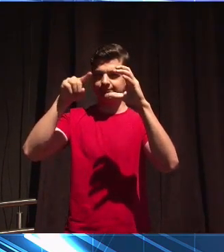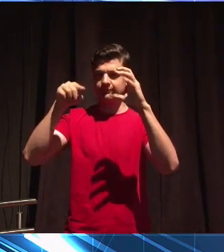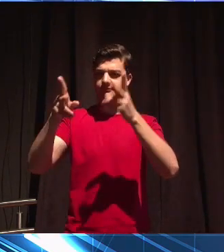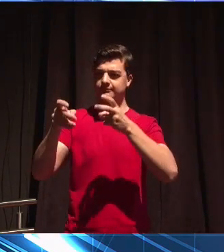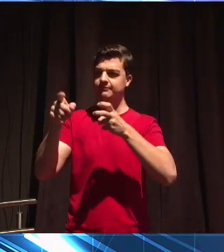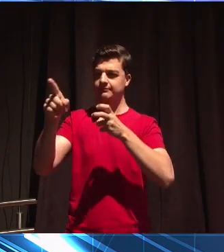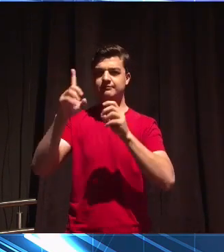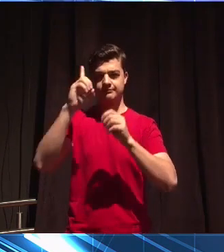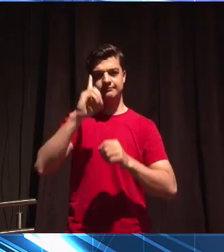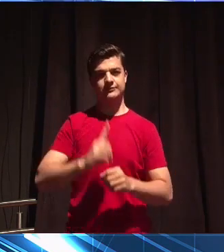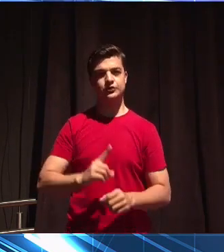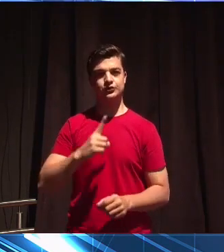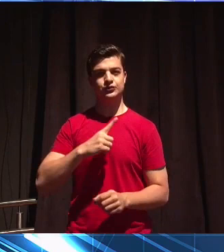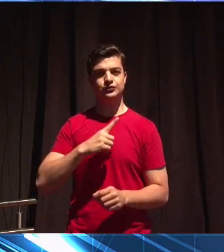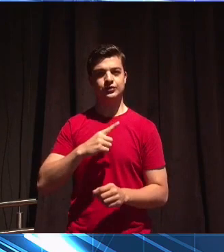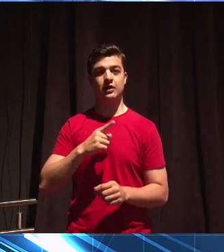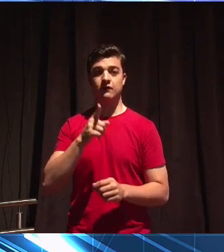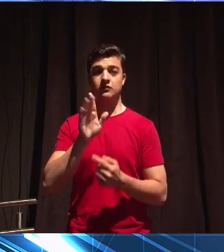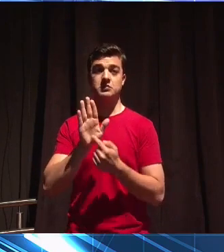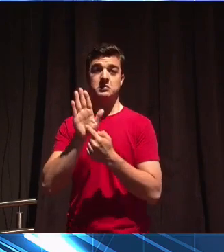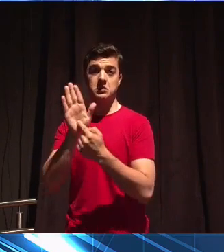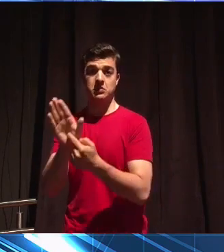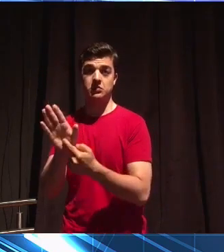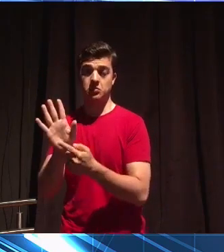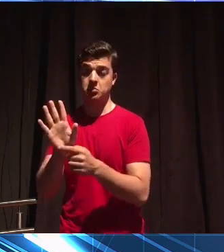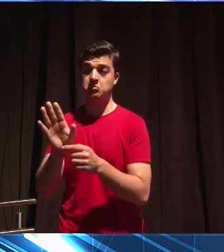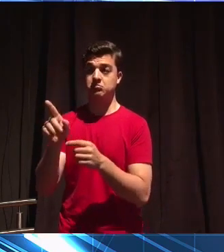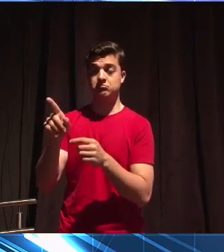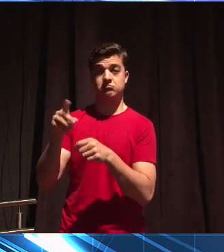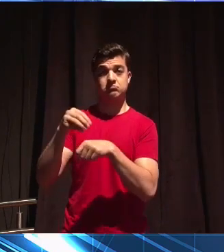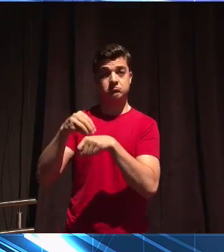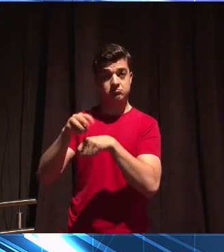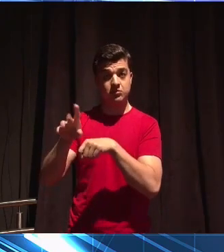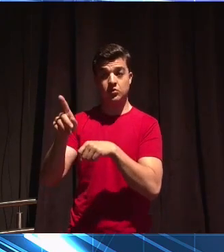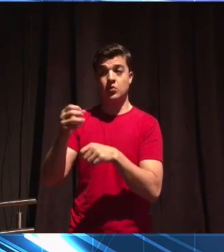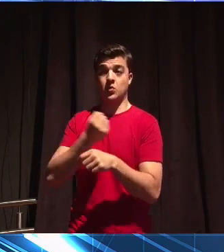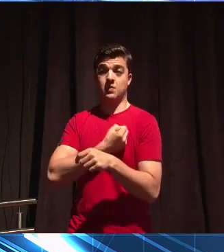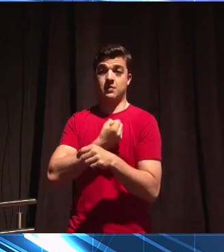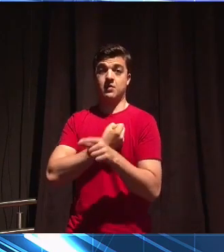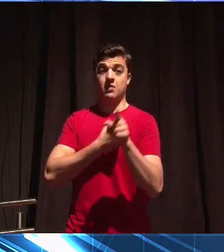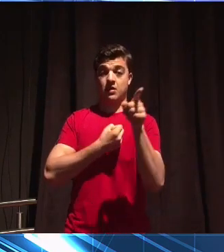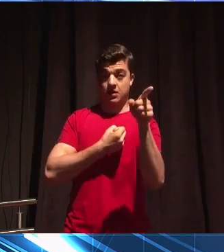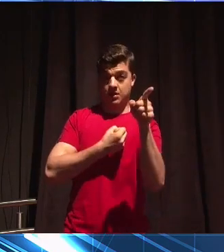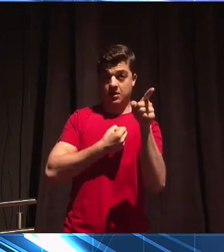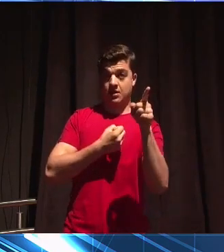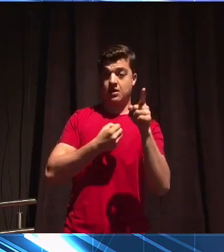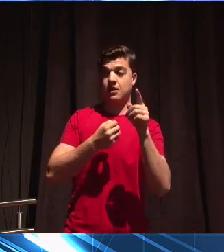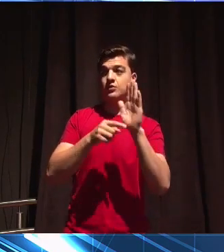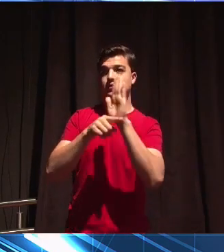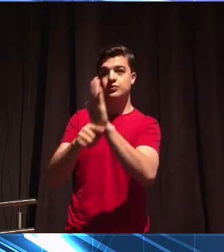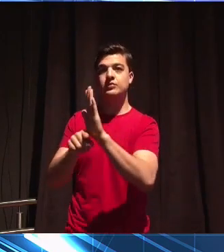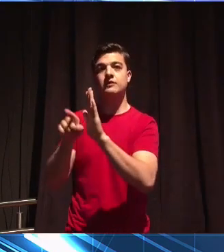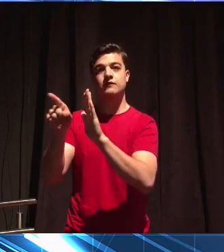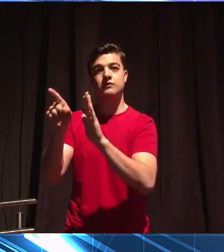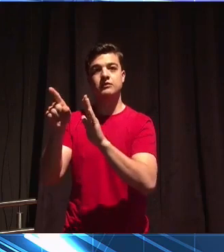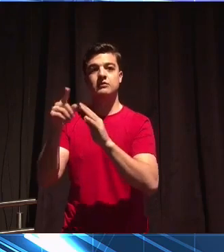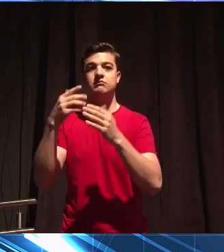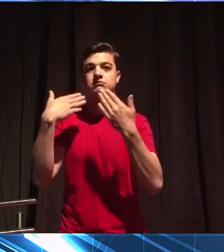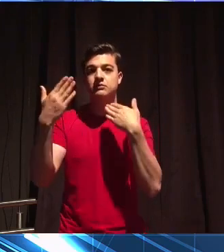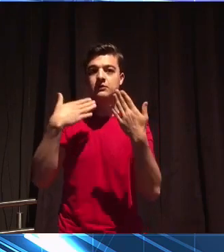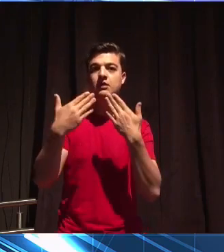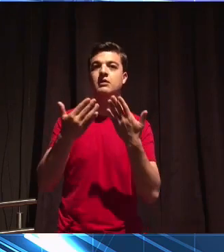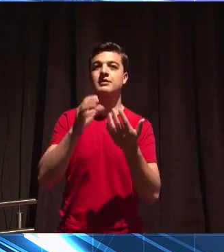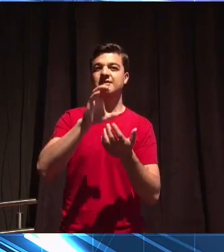para ele ali algum tipo de indicação de número de contato de emergência, por exemplo, no CVV, esse tipo de coisa, apoio